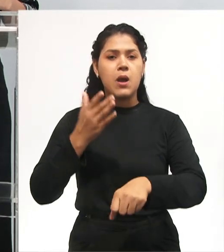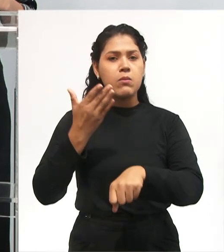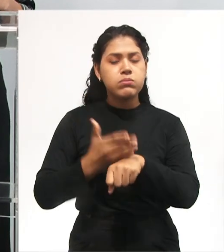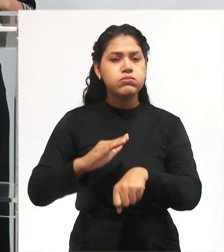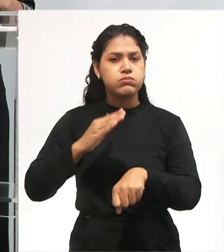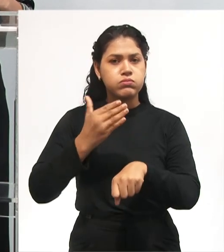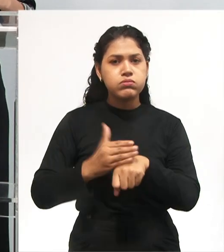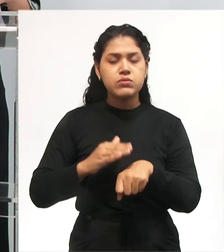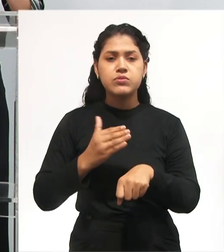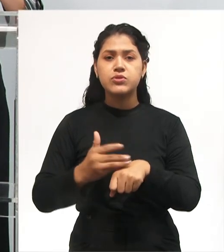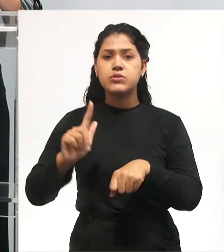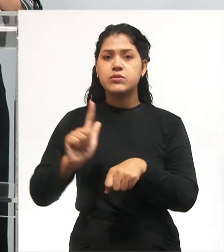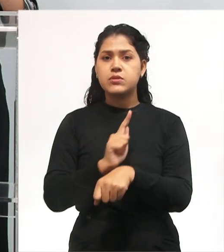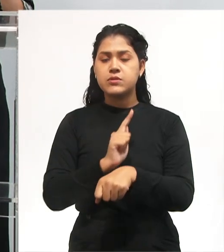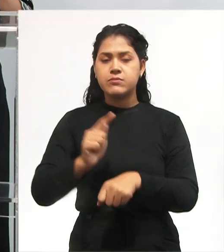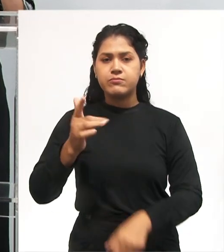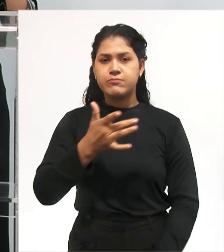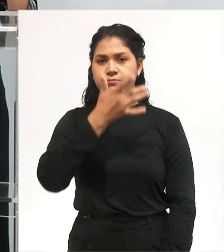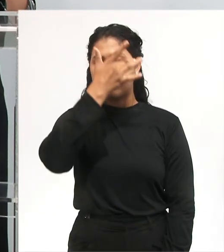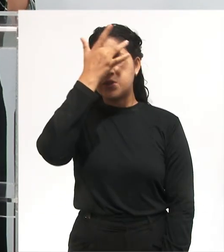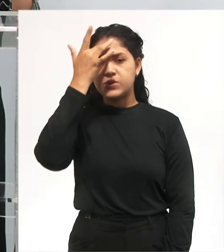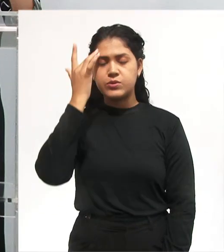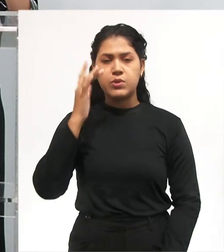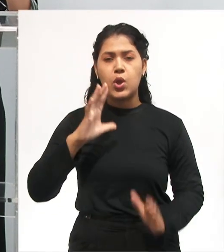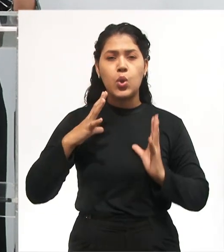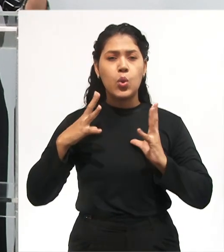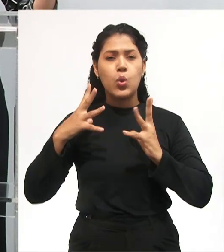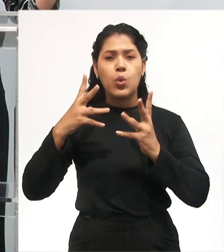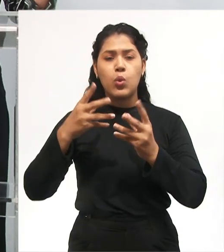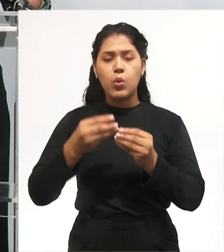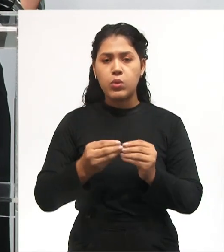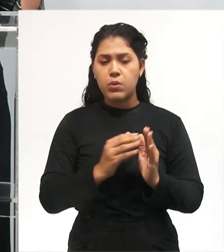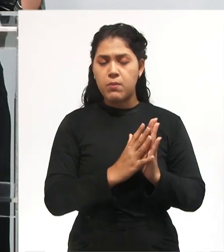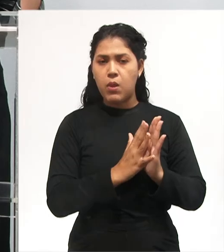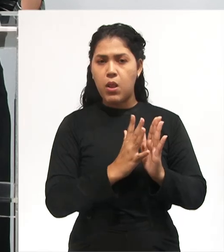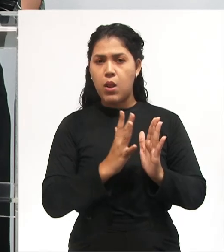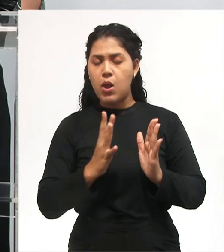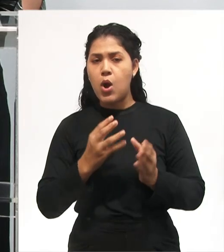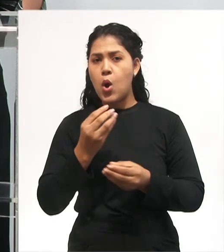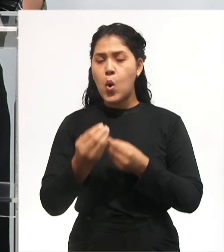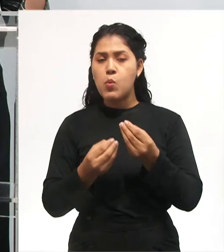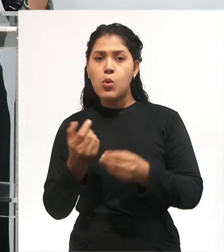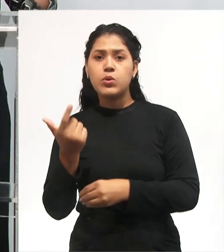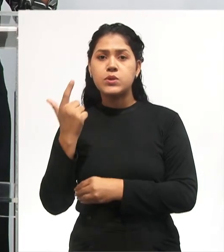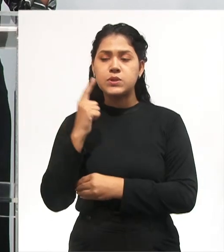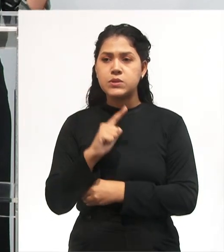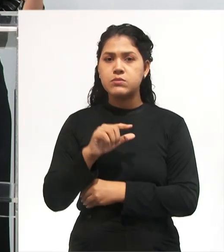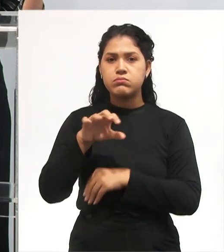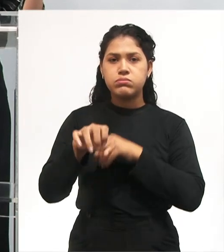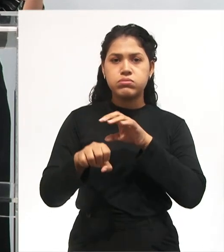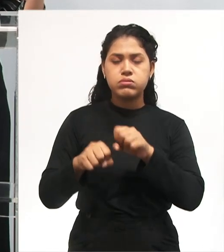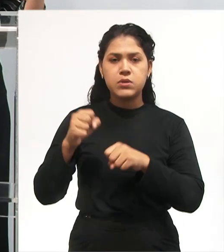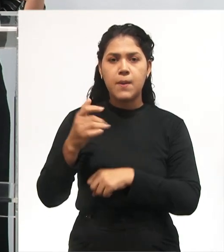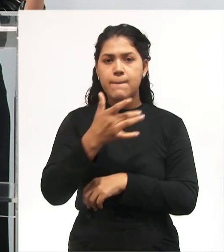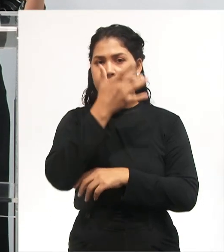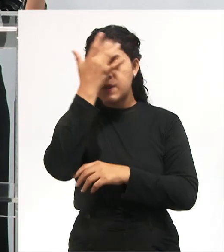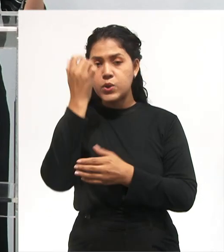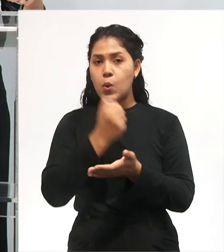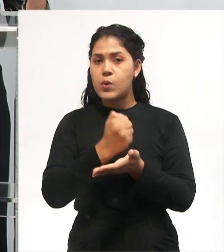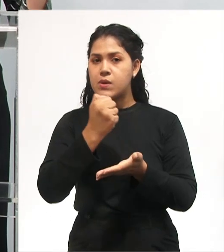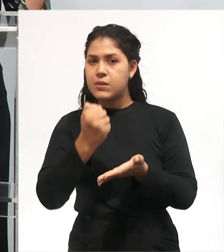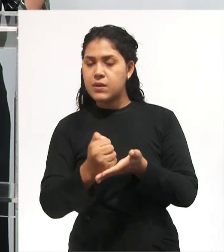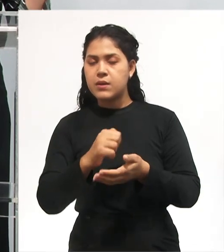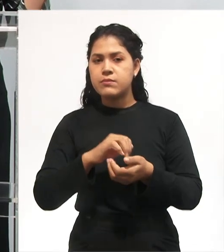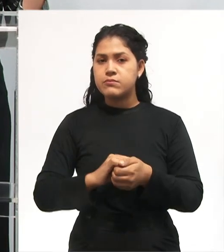gestão de pessoas. É todo o processo de como eu busco pessoas da sociedade, mantenho pessoas